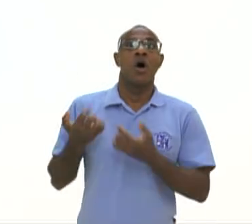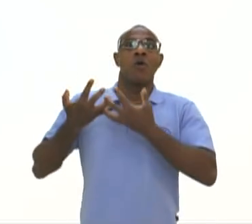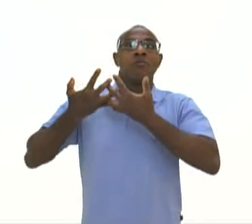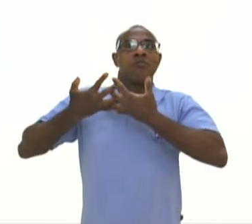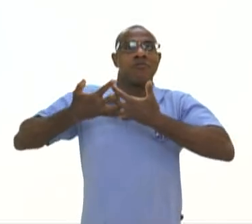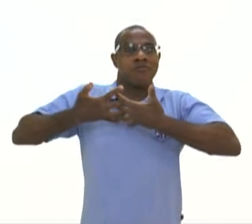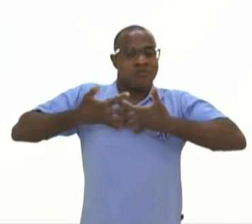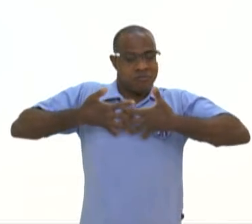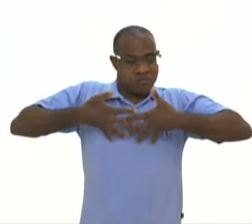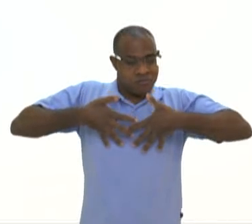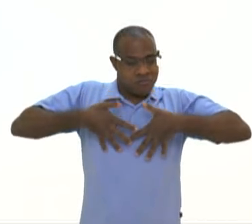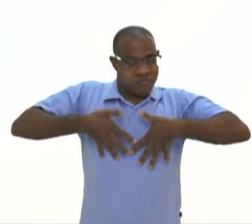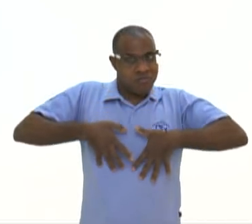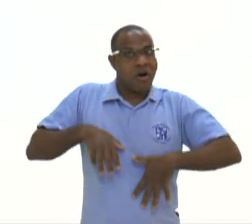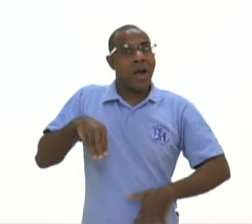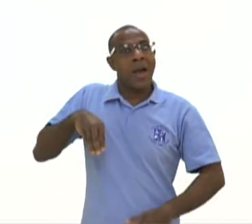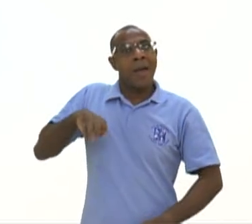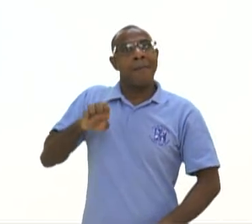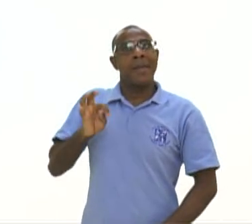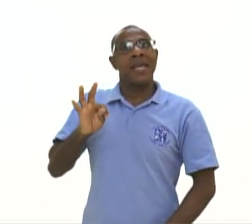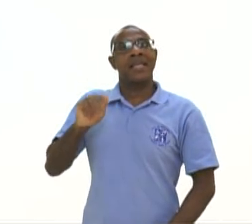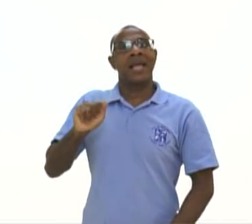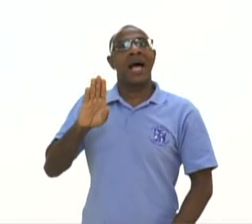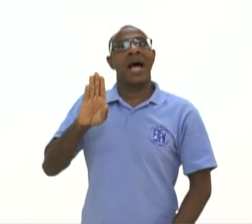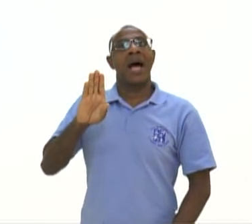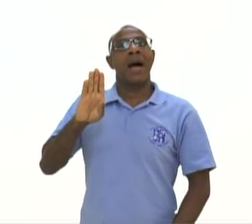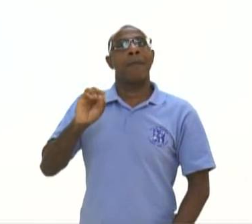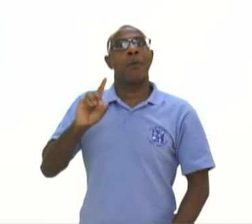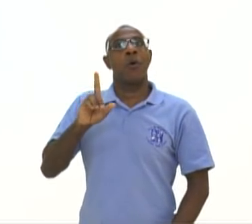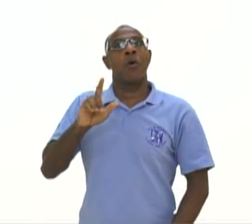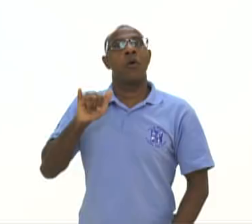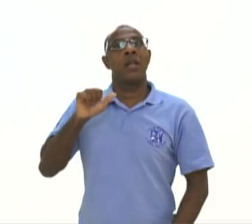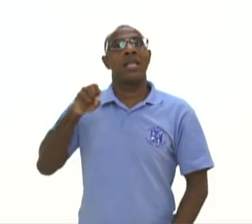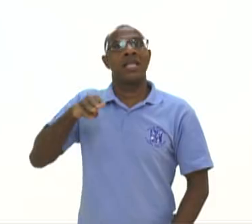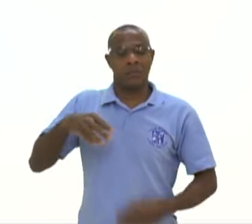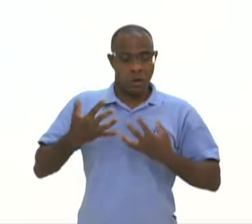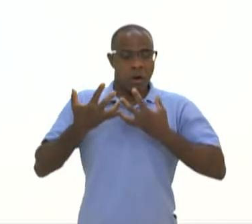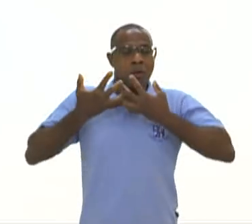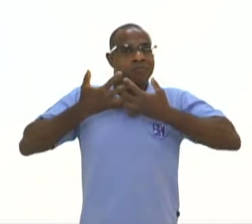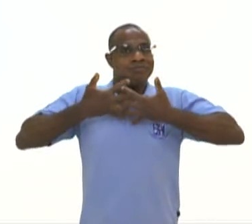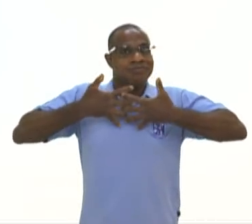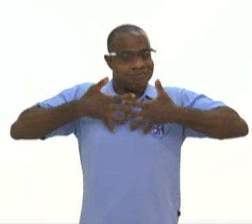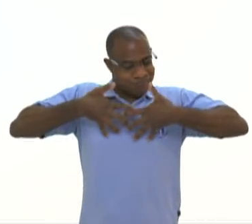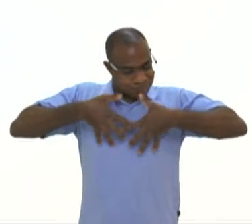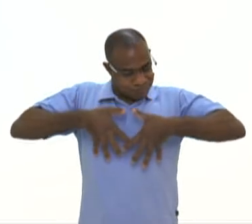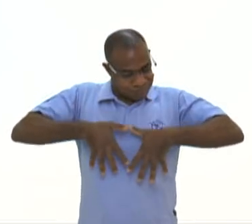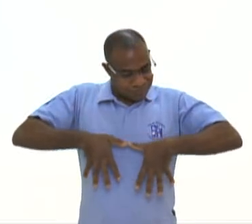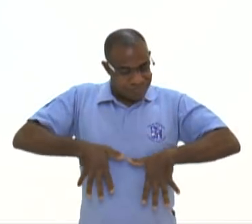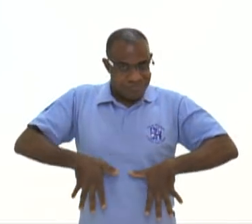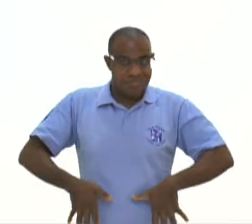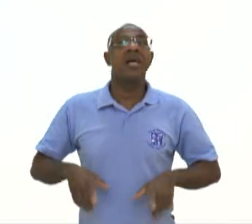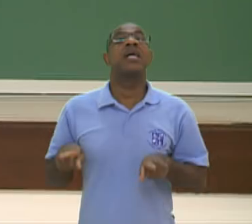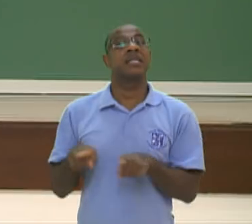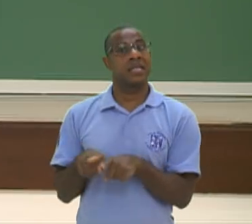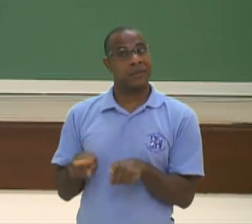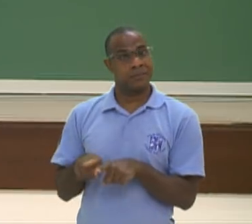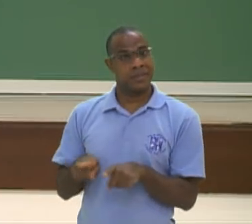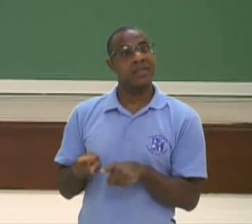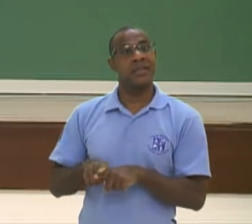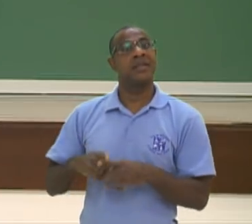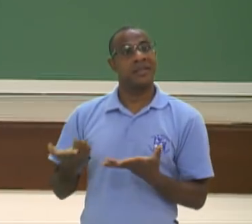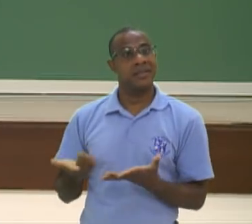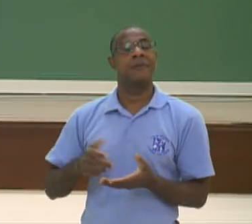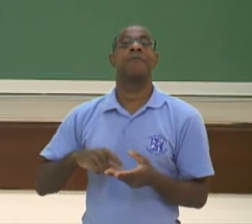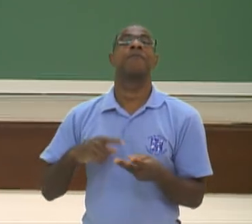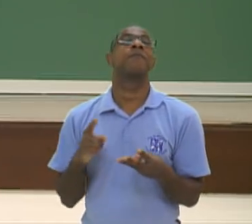tá? O que é esse metabolismo? Lembram? Os processos, a velocidade com que os processos químicos acontecem no